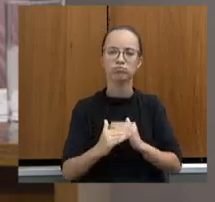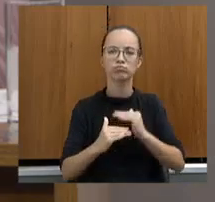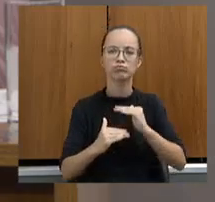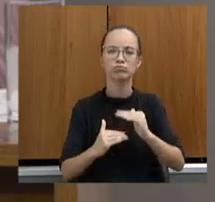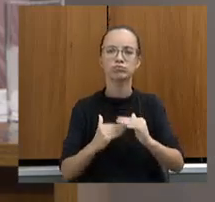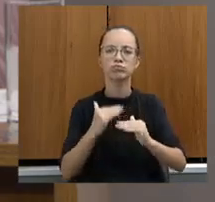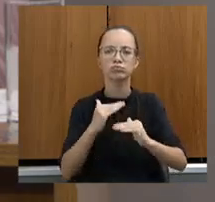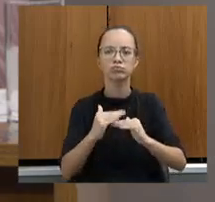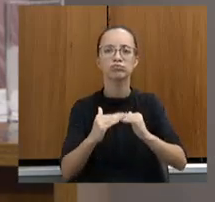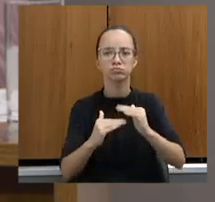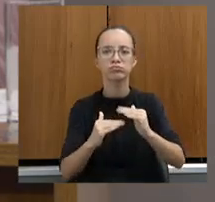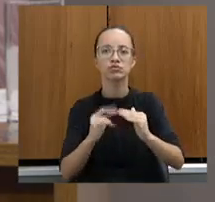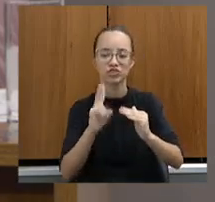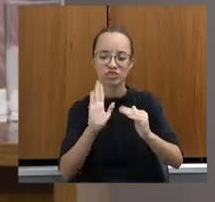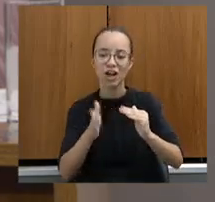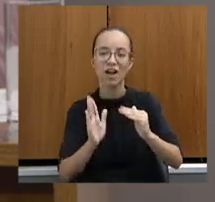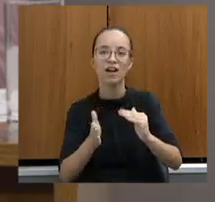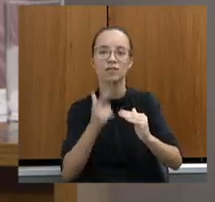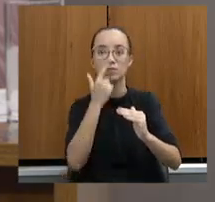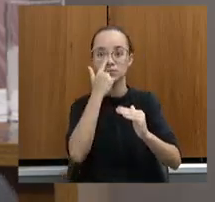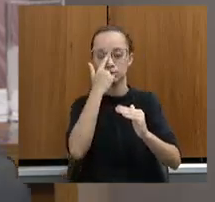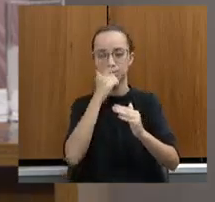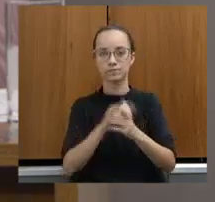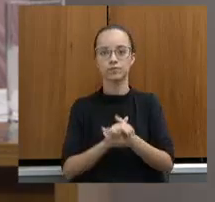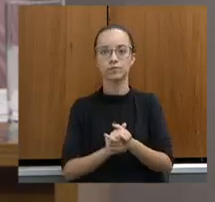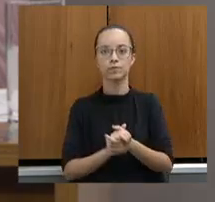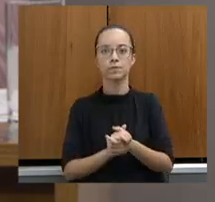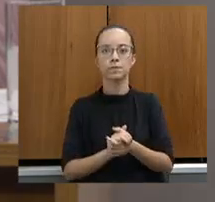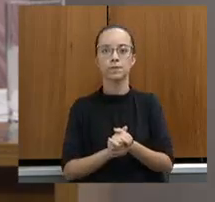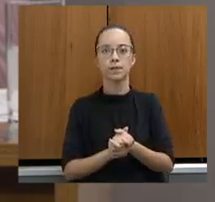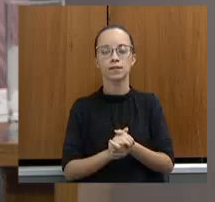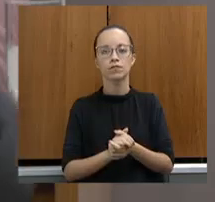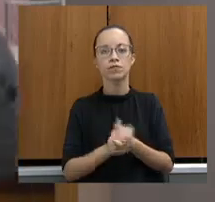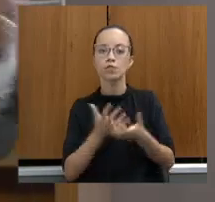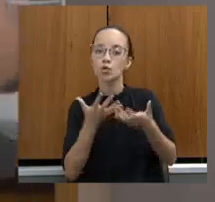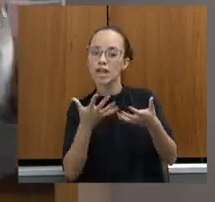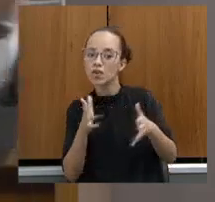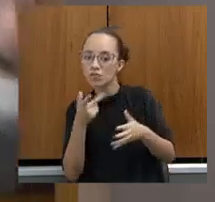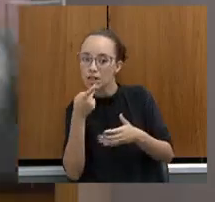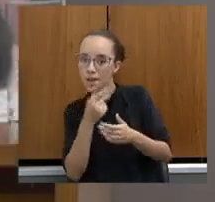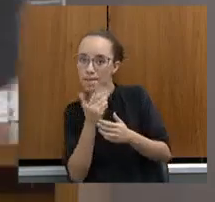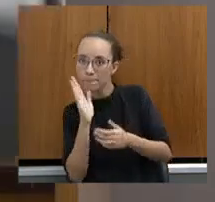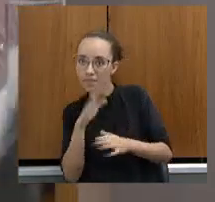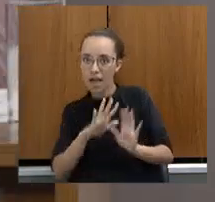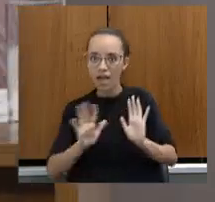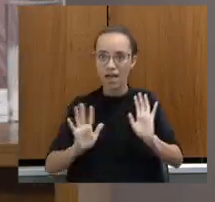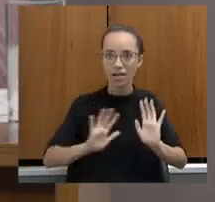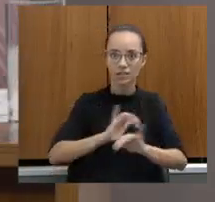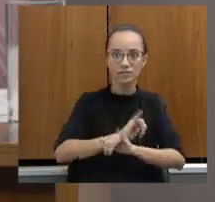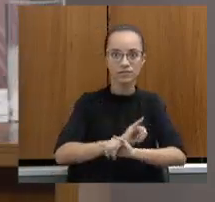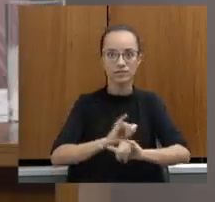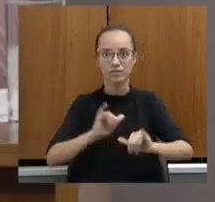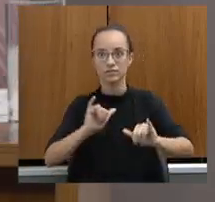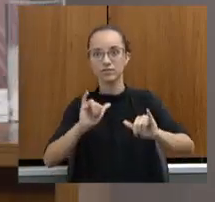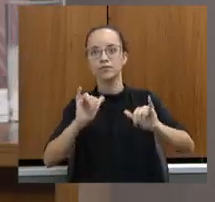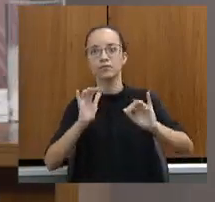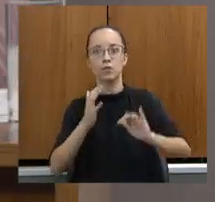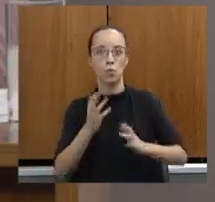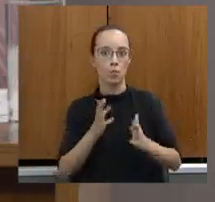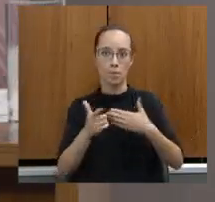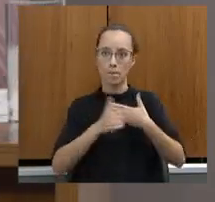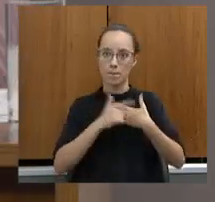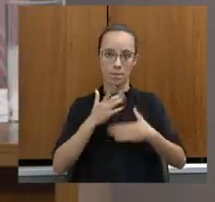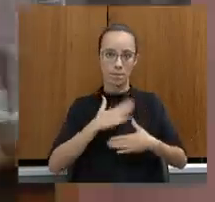e agora a nossa perspectiva né Não quero frustar ninguém mas não cabe a mim aqui fazer o anúncio não é essa o meu papel não